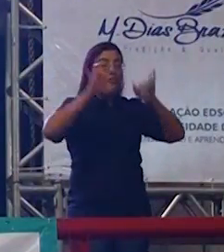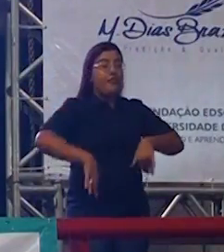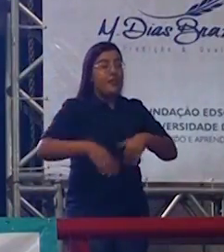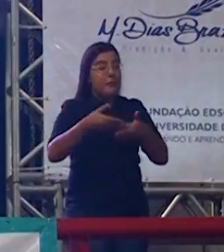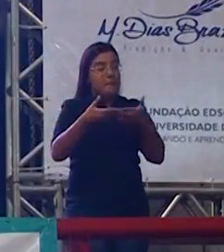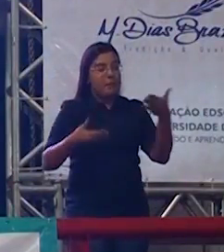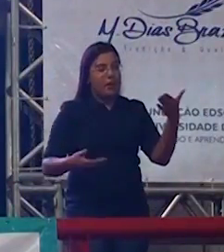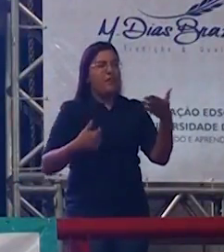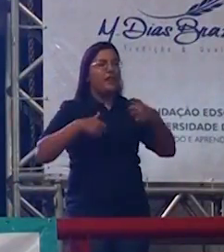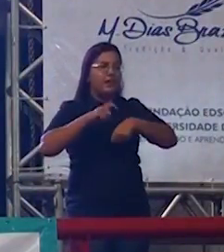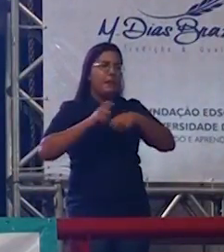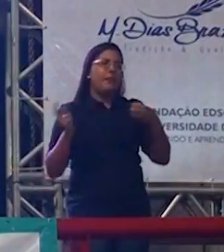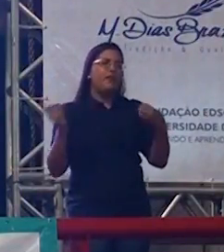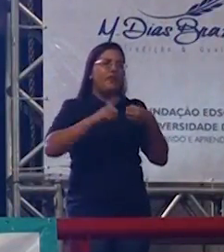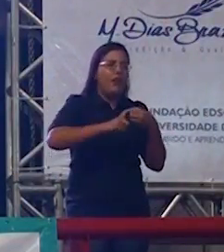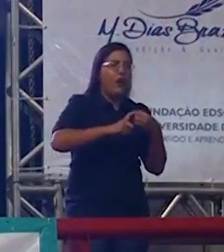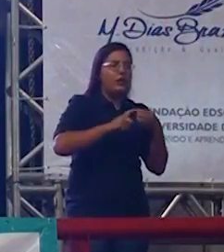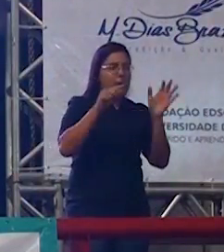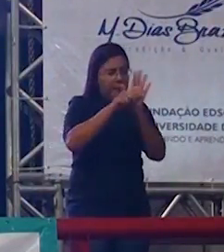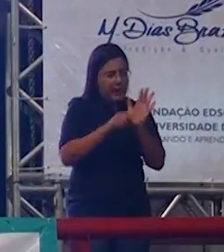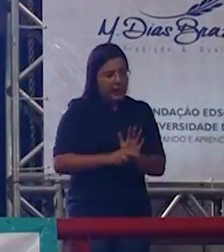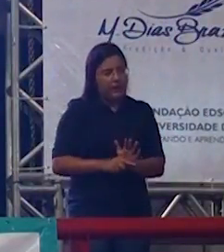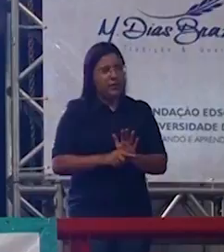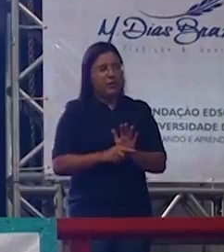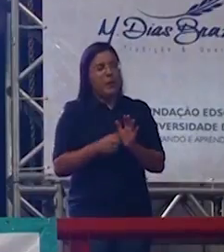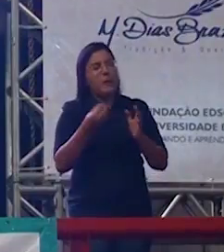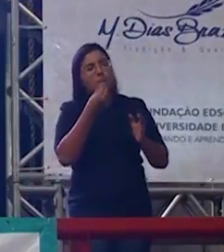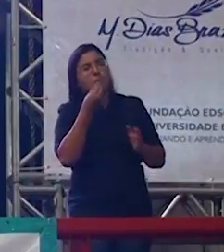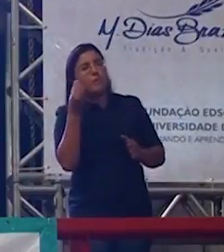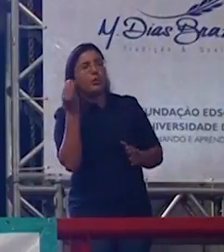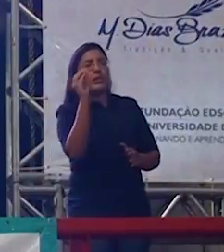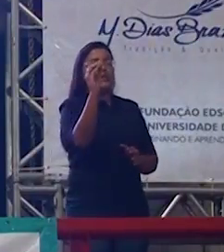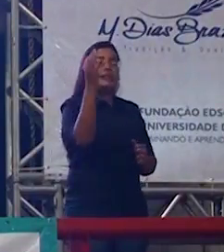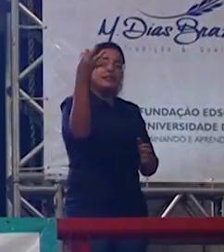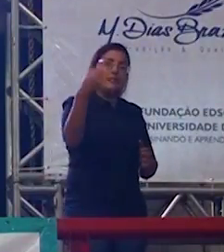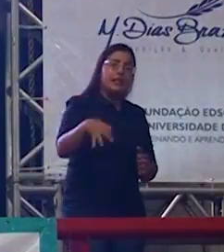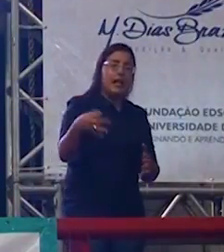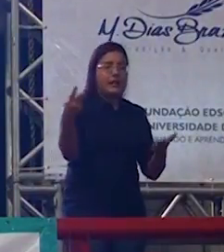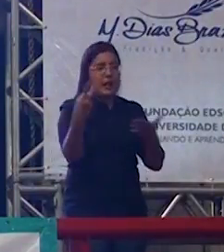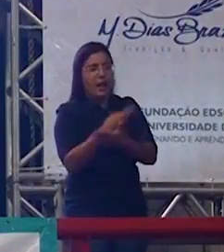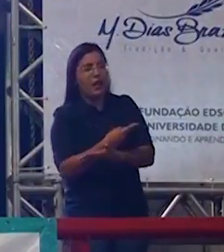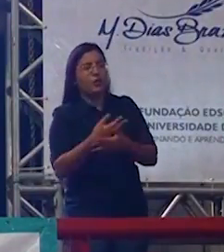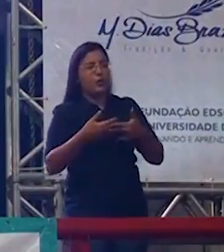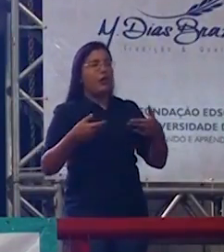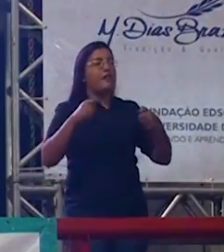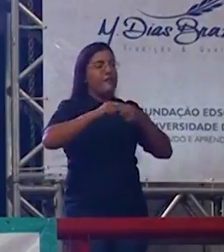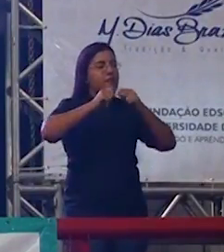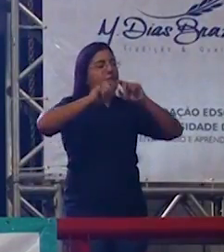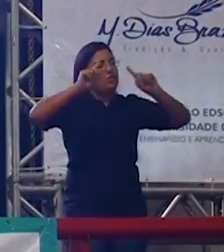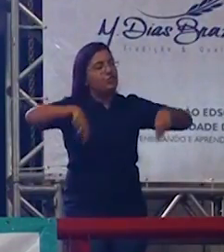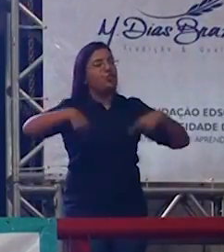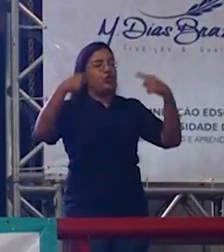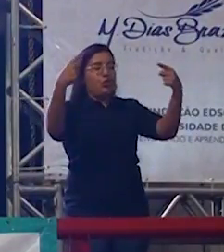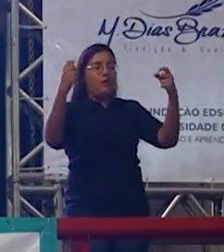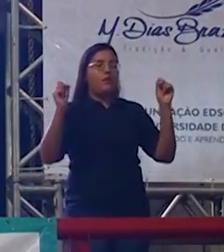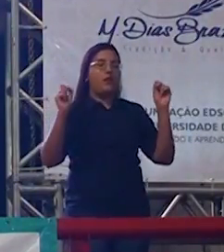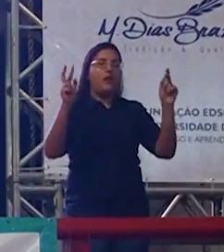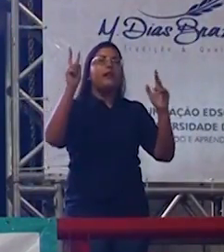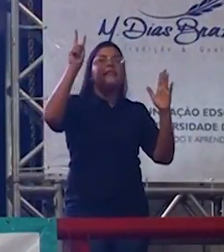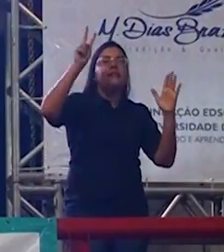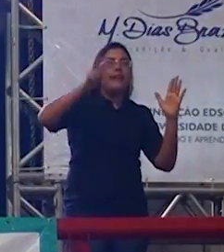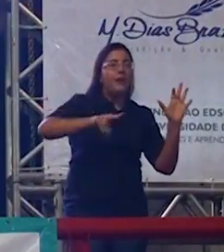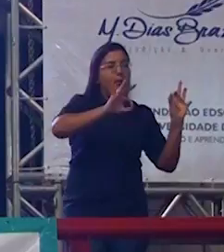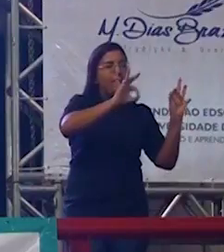tempo, você volta naquelas questões que você colocou a exclamação e faz novamente, dá uma